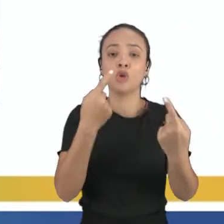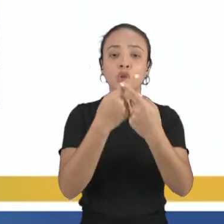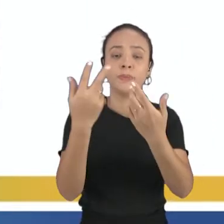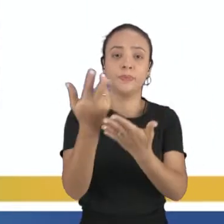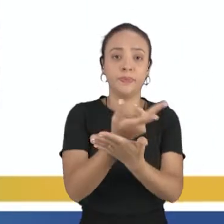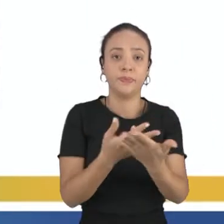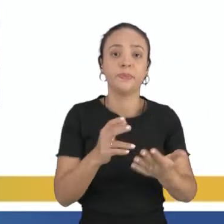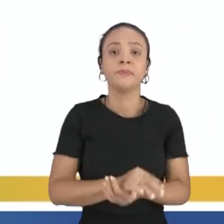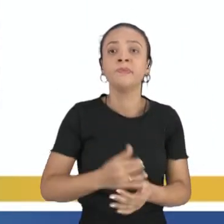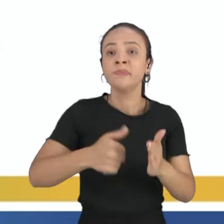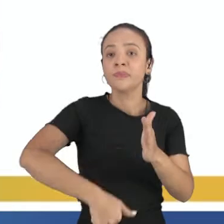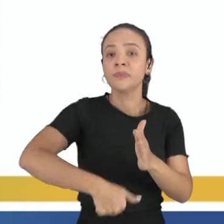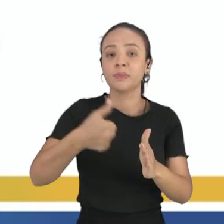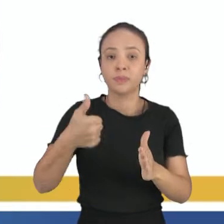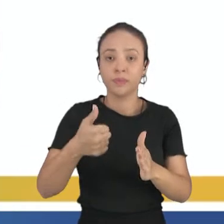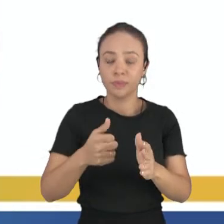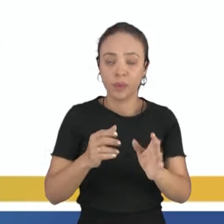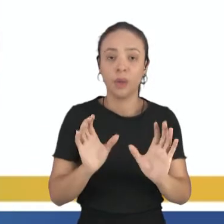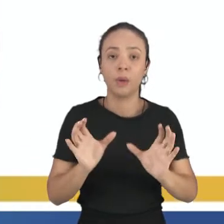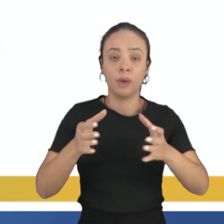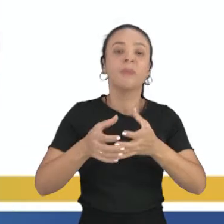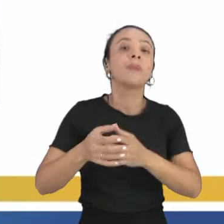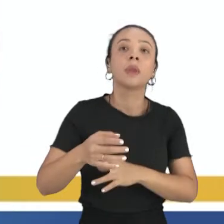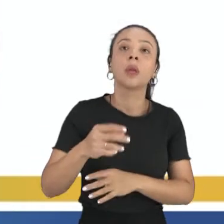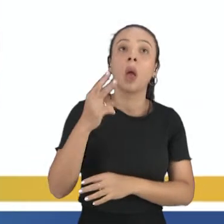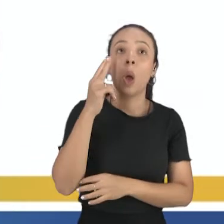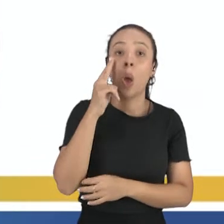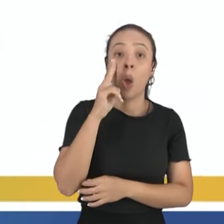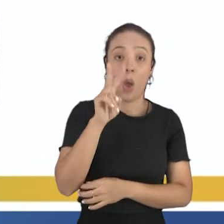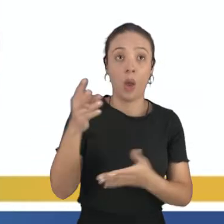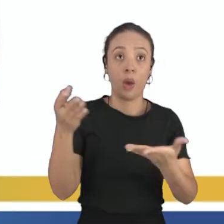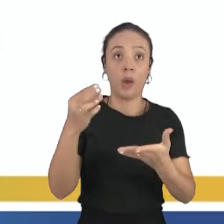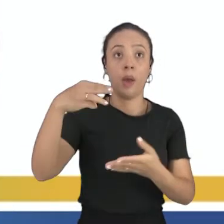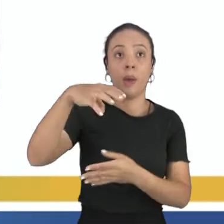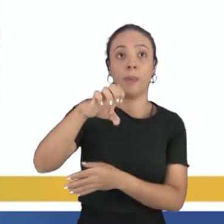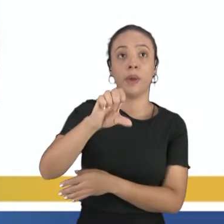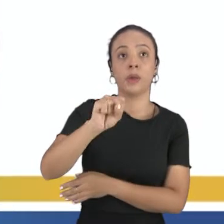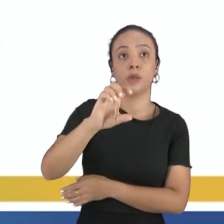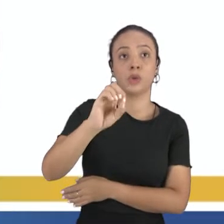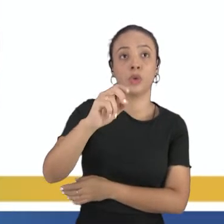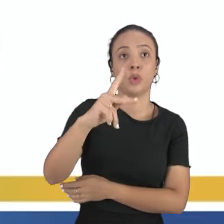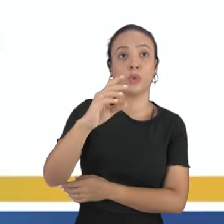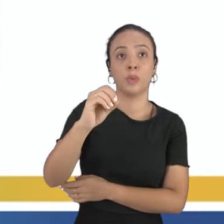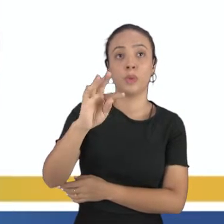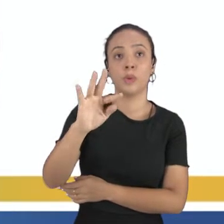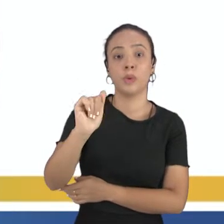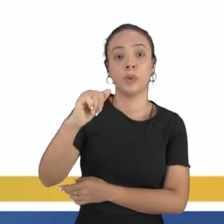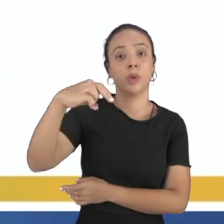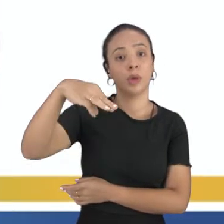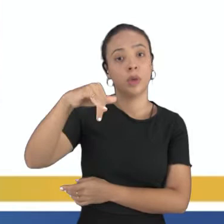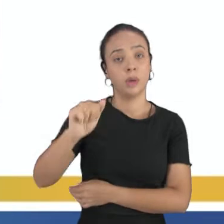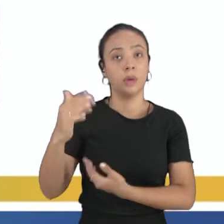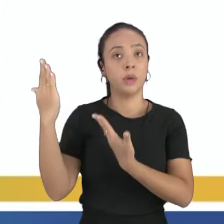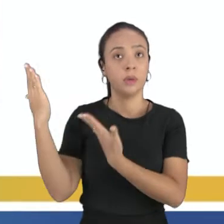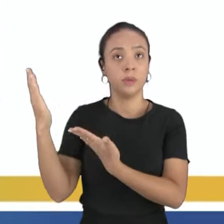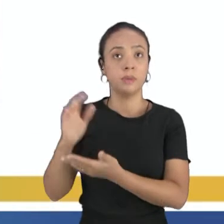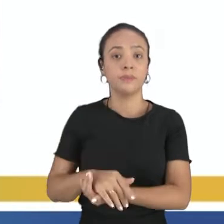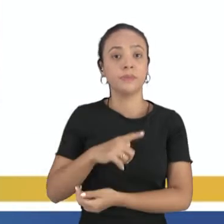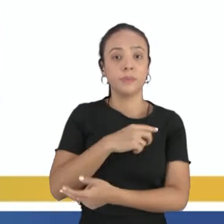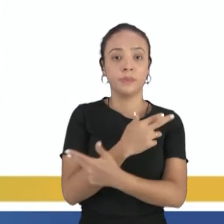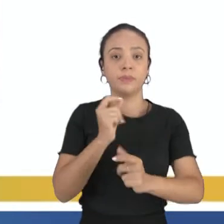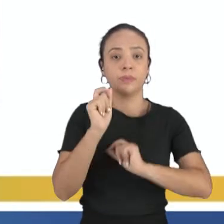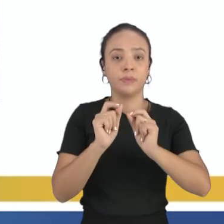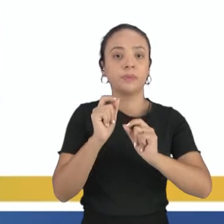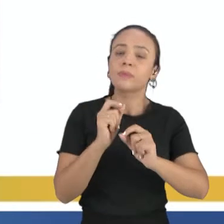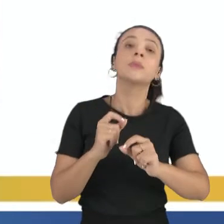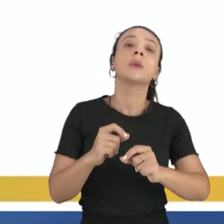primeira civilização que nós estamos vendo, então, é a Mesopotâmia, né? Então, essa arte da Mesopotâmia, vocês estão vendo aí umas